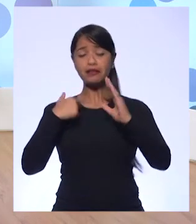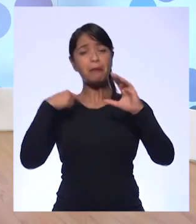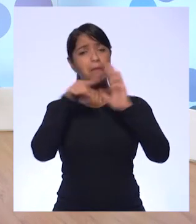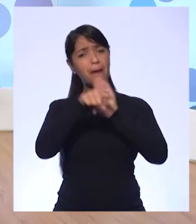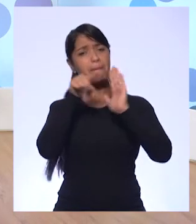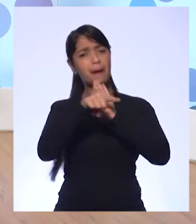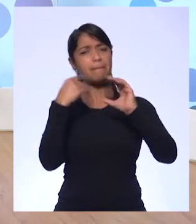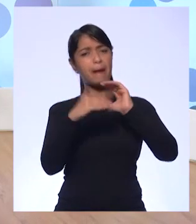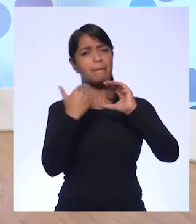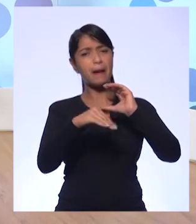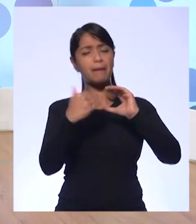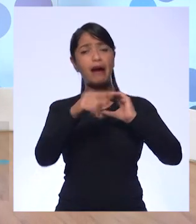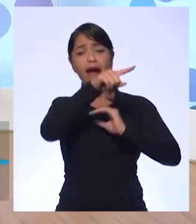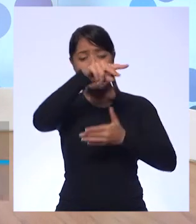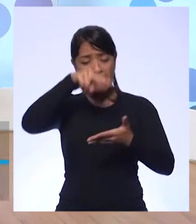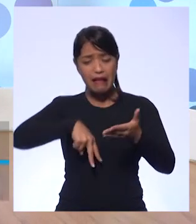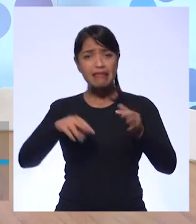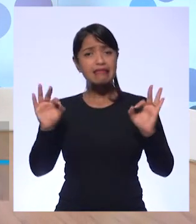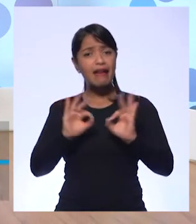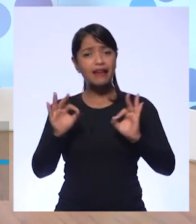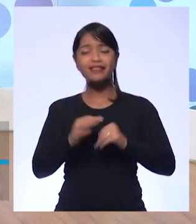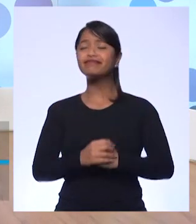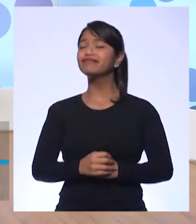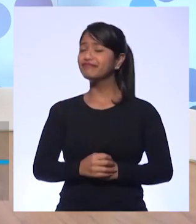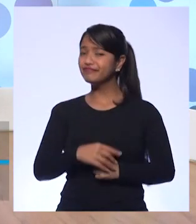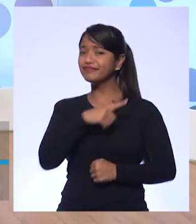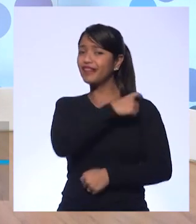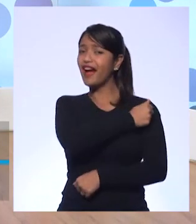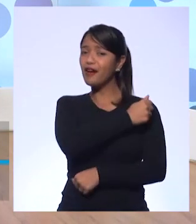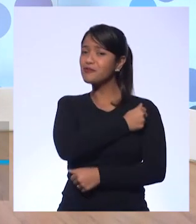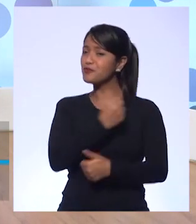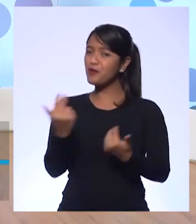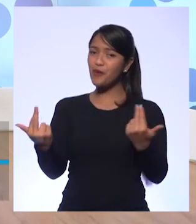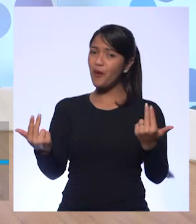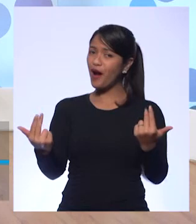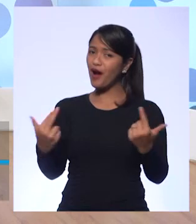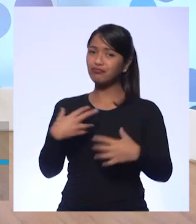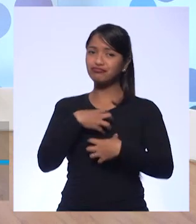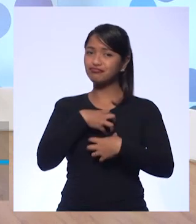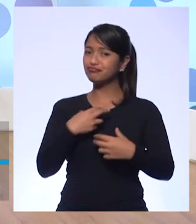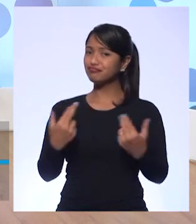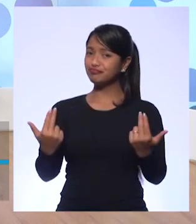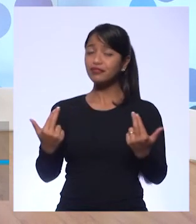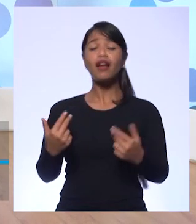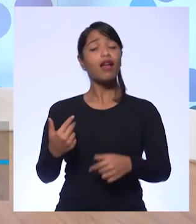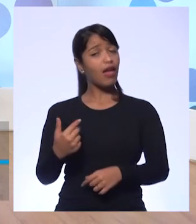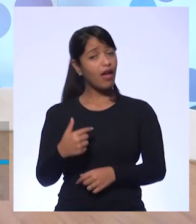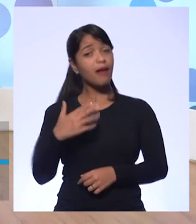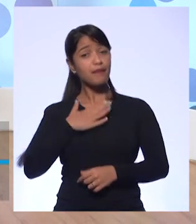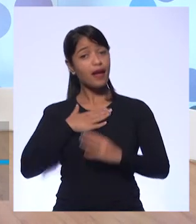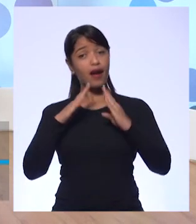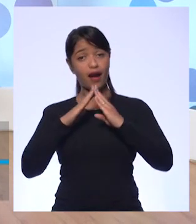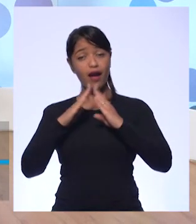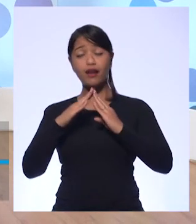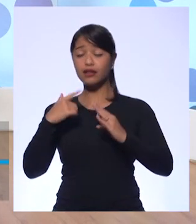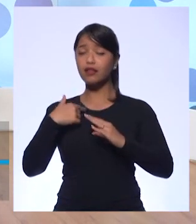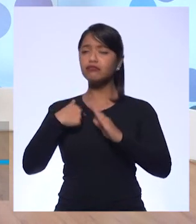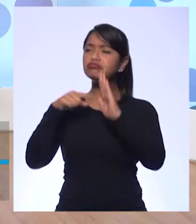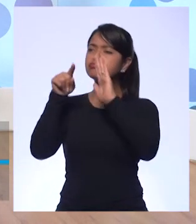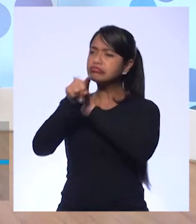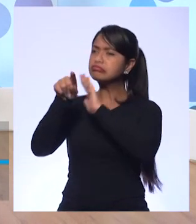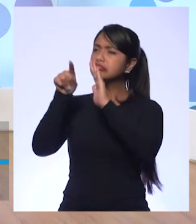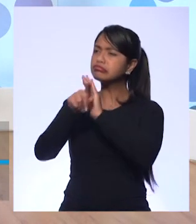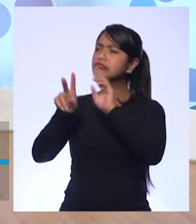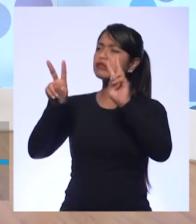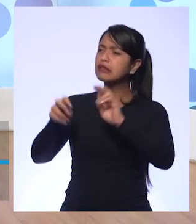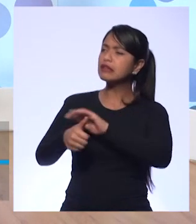com os alunos, Mônica. Ninguém me notou. É muita gente. Eu fiz pergunta pro professor sobre a tartaruga. Ele falava tanto da tartaruga,